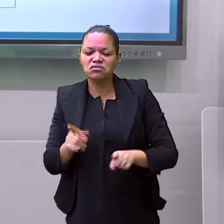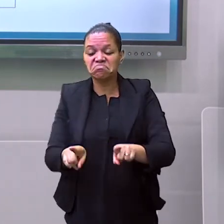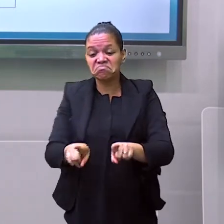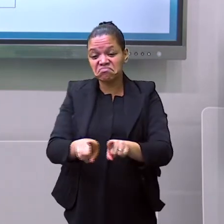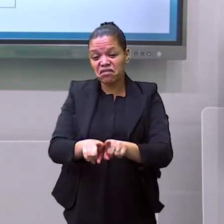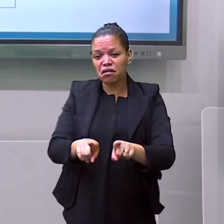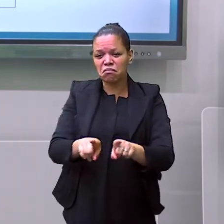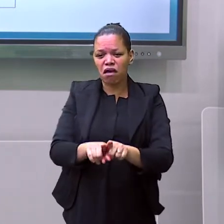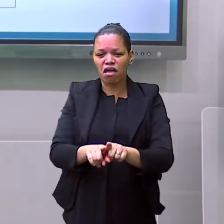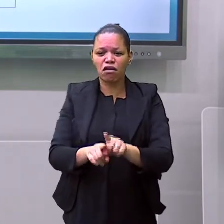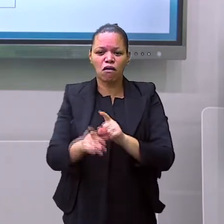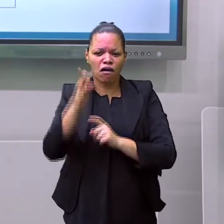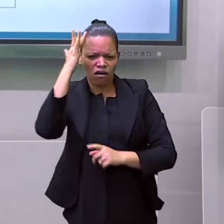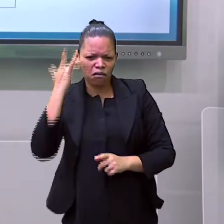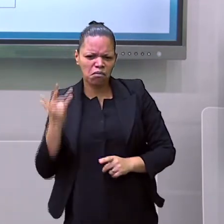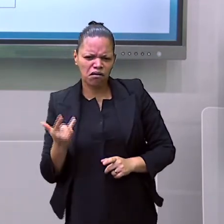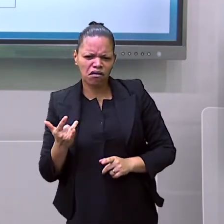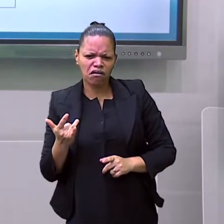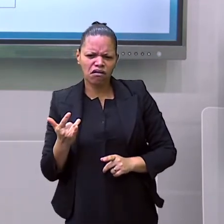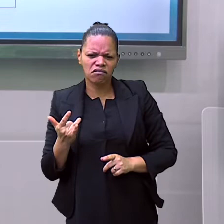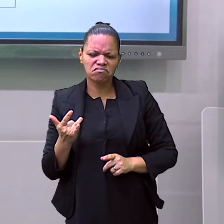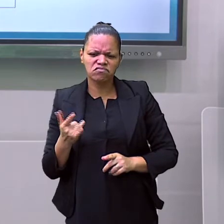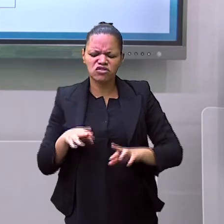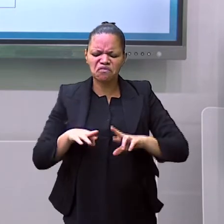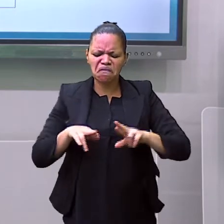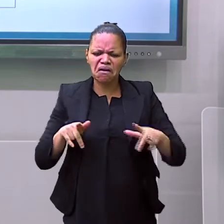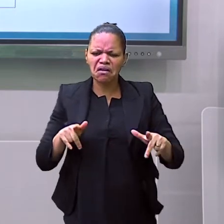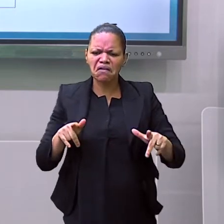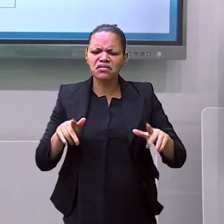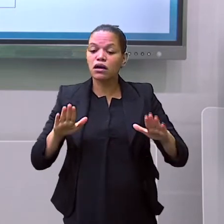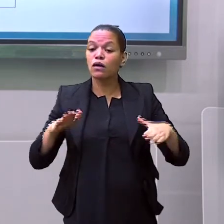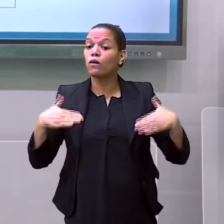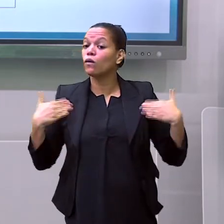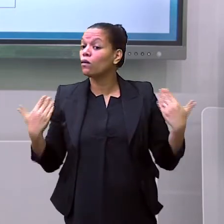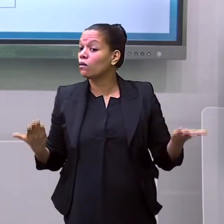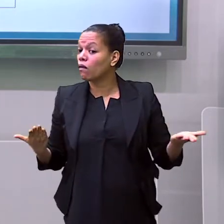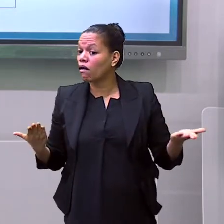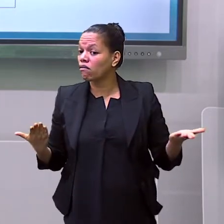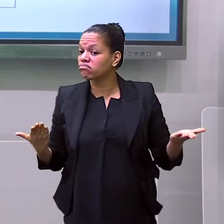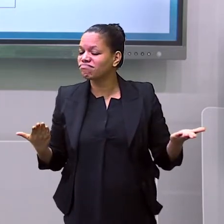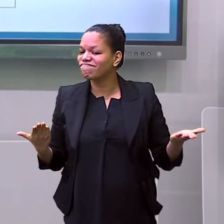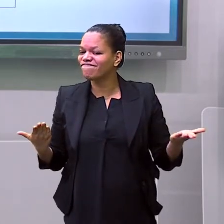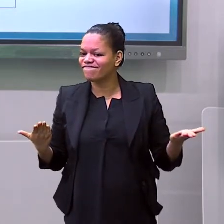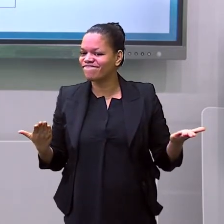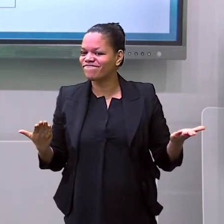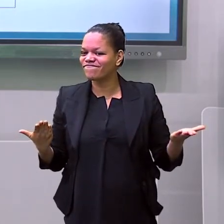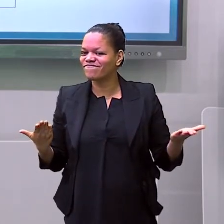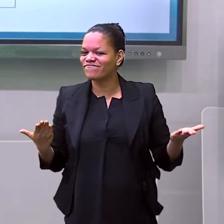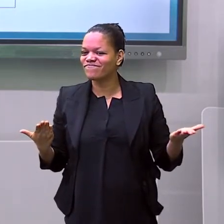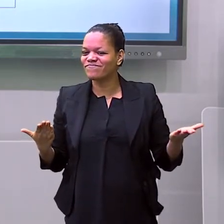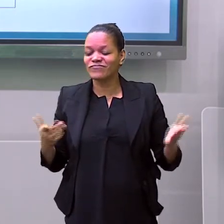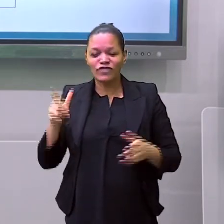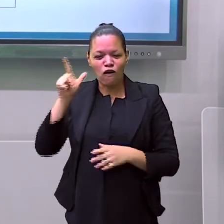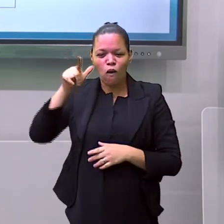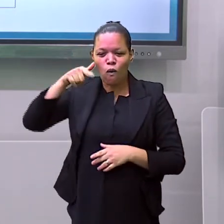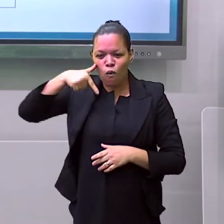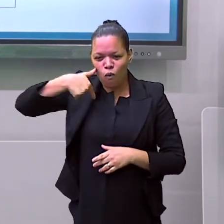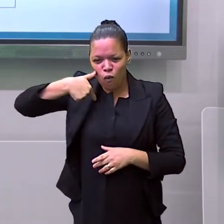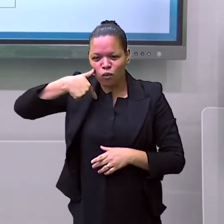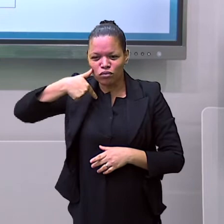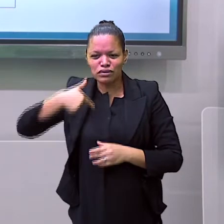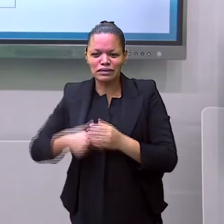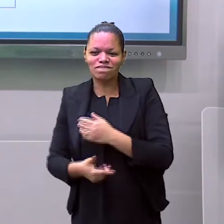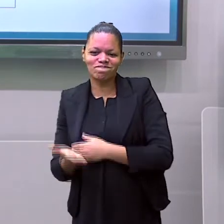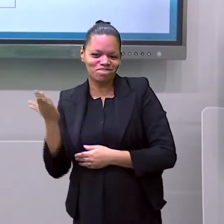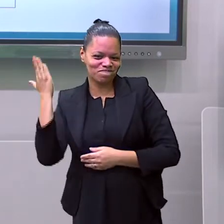você sabe me dizer? Então, o ontem, ele é anterior ao dia de hoje. Então, ele é